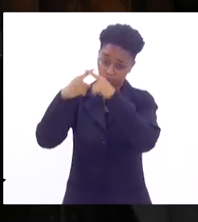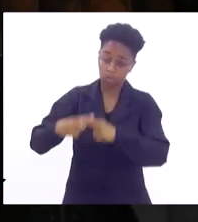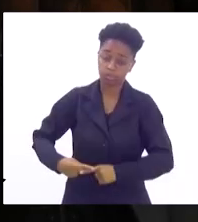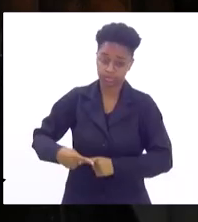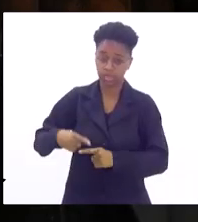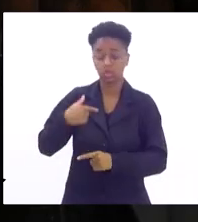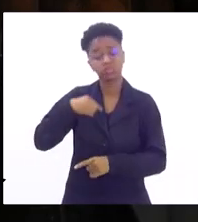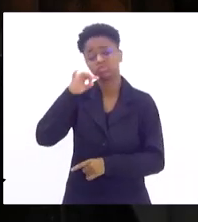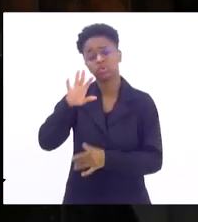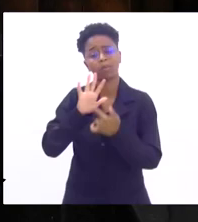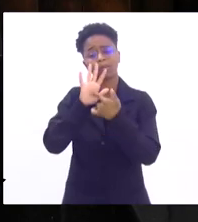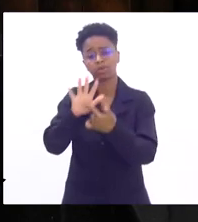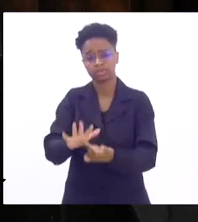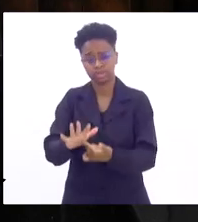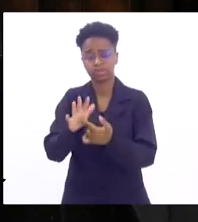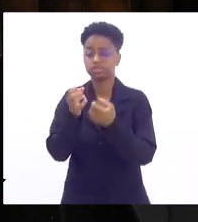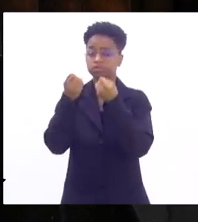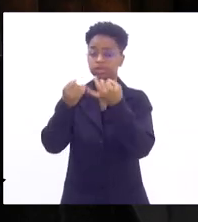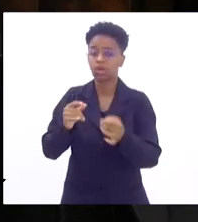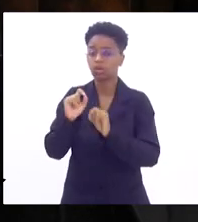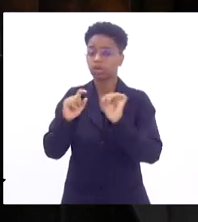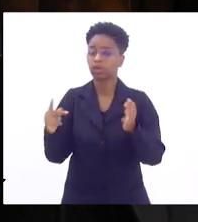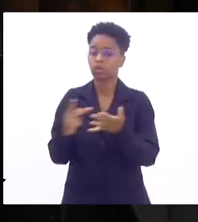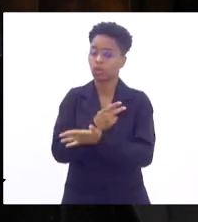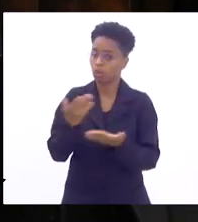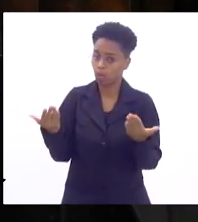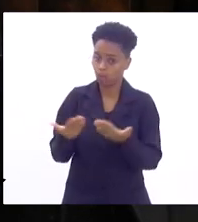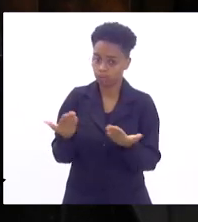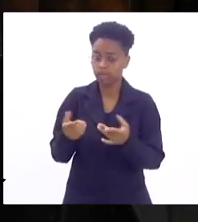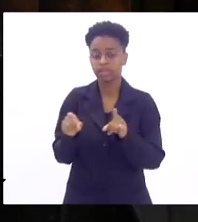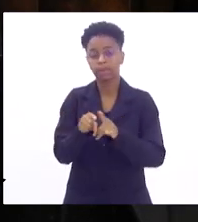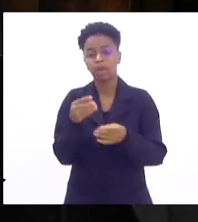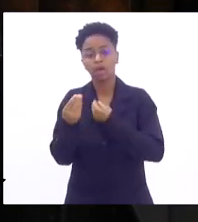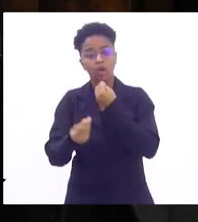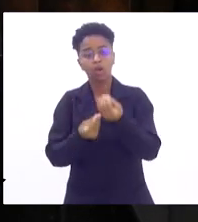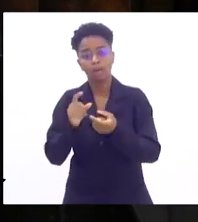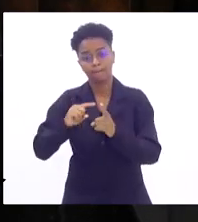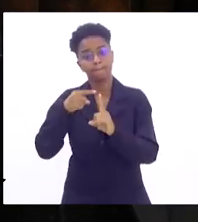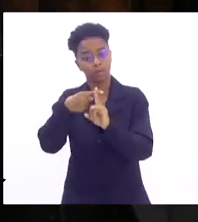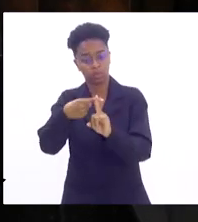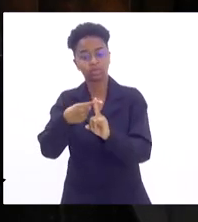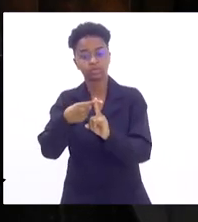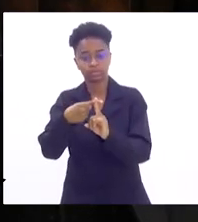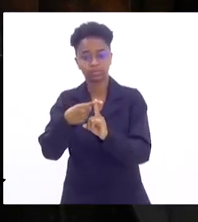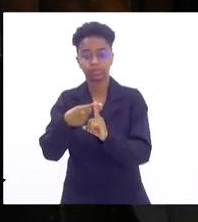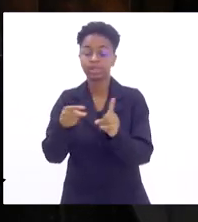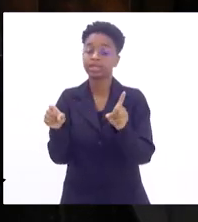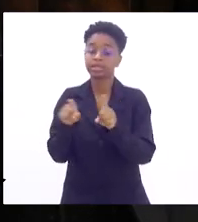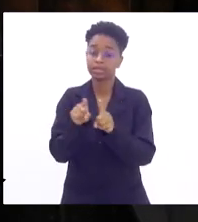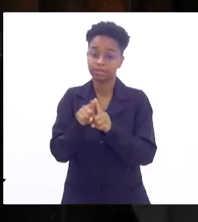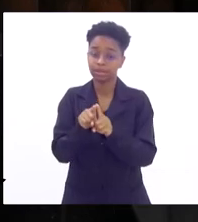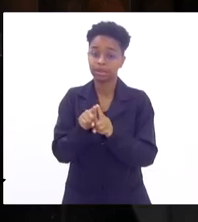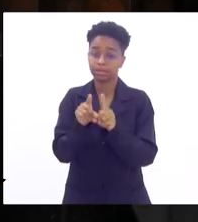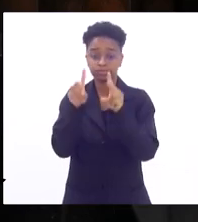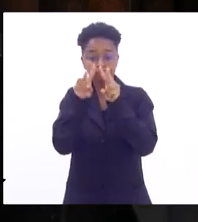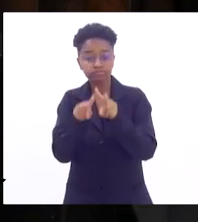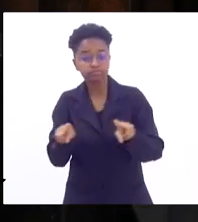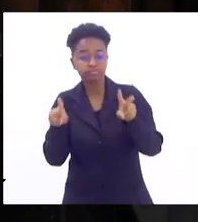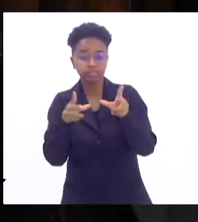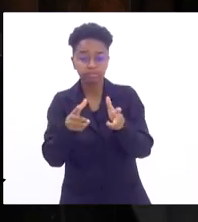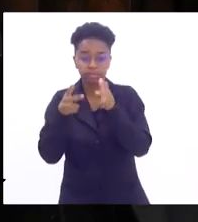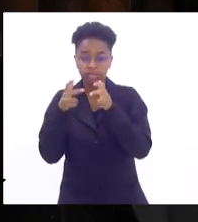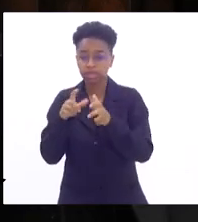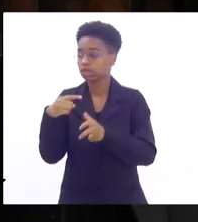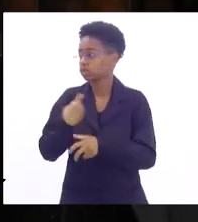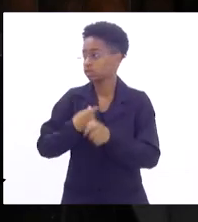presença pública de hoje a forma como foi positiva e que diz número que a gente possa agora